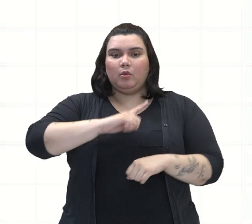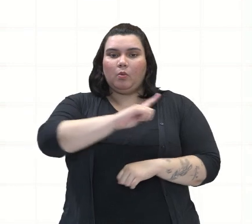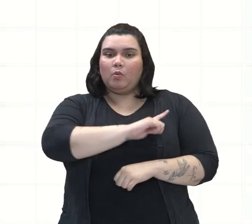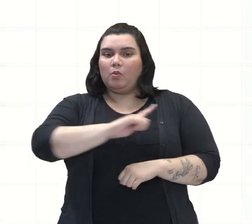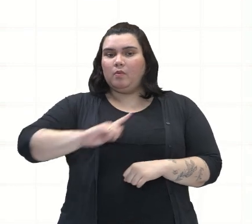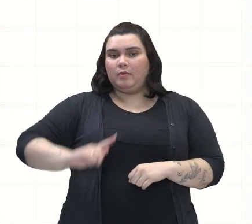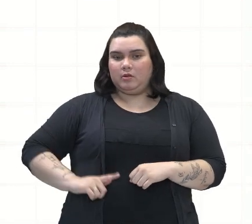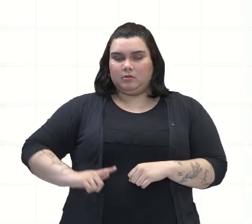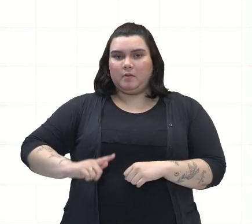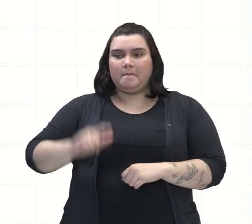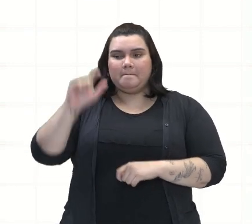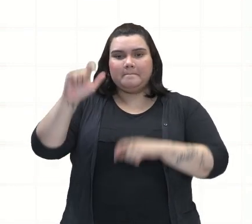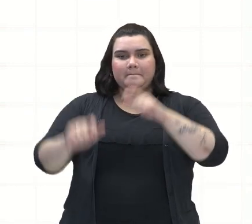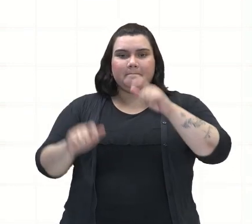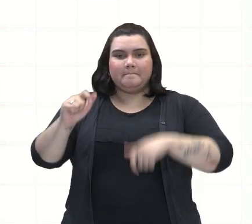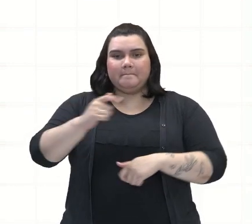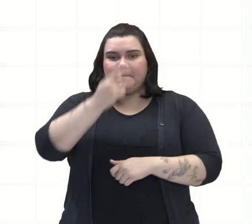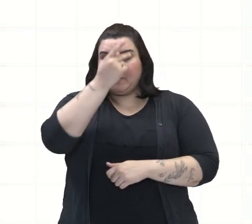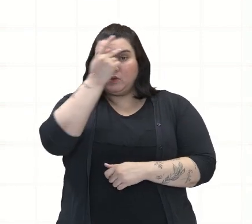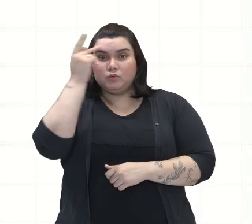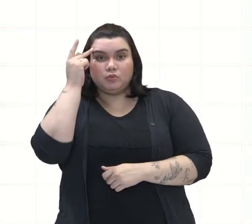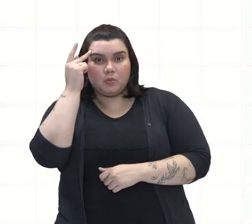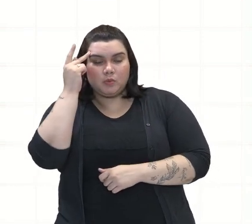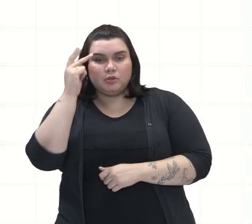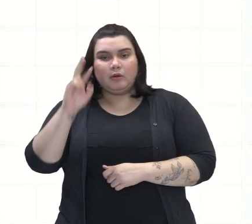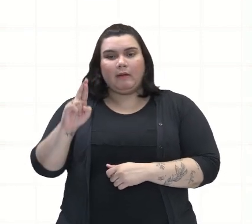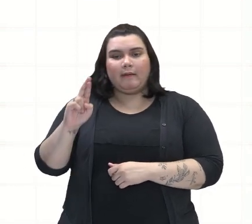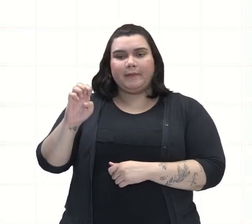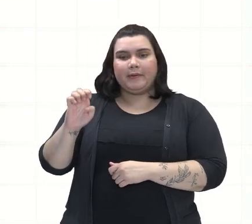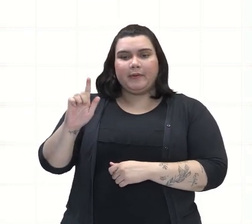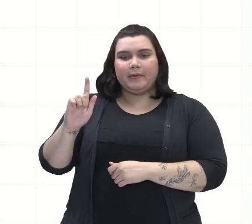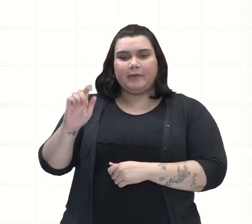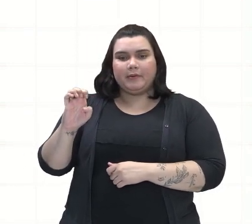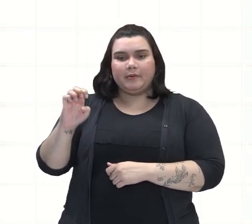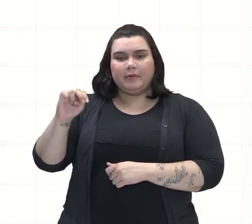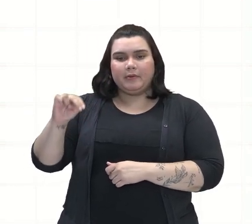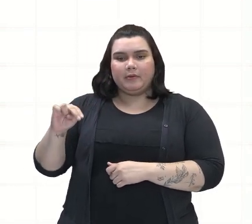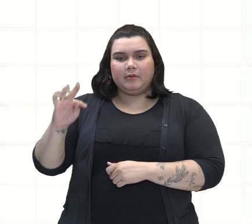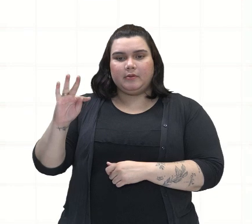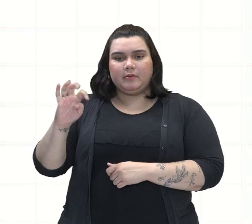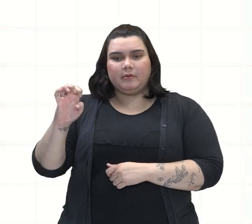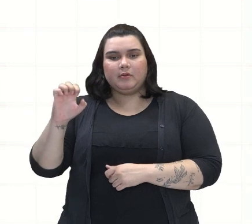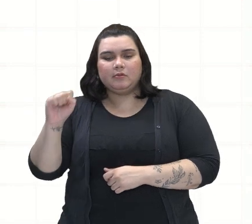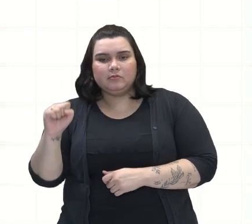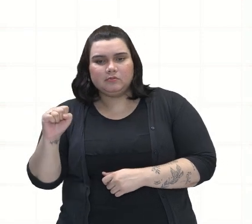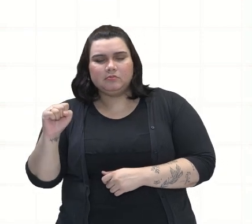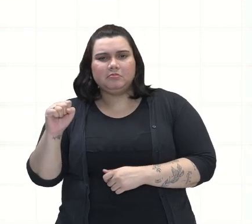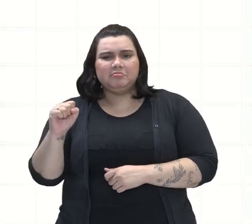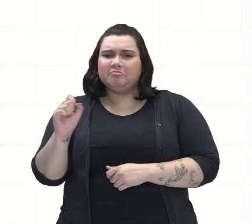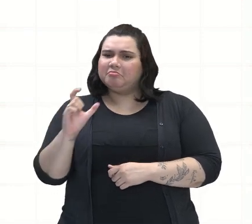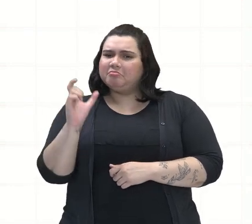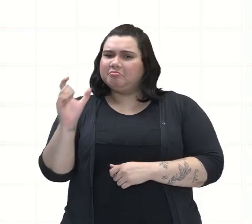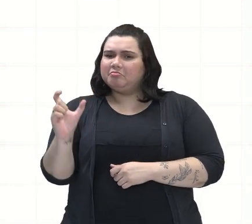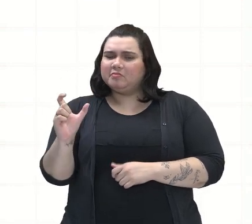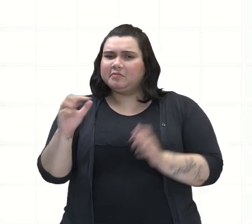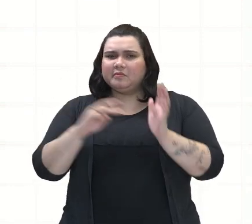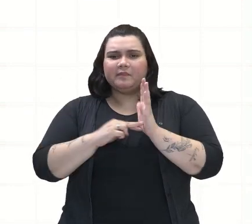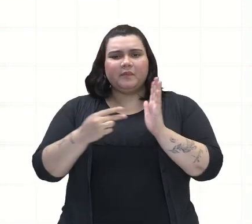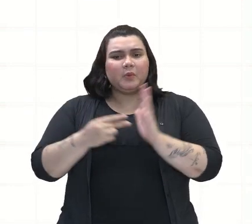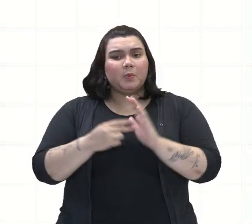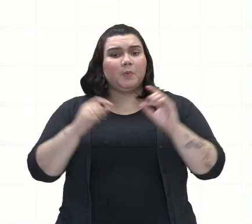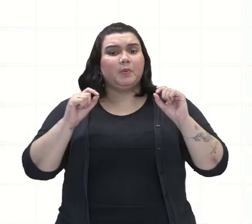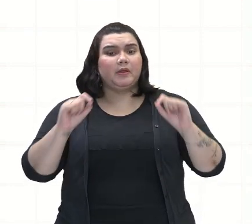por regentes, Mas, professor, só uma pausa. O que seriam